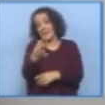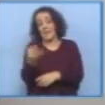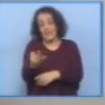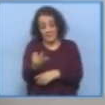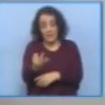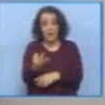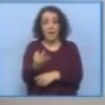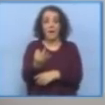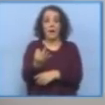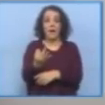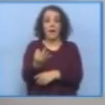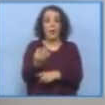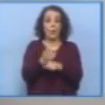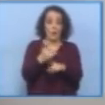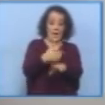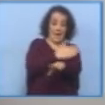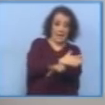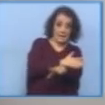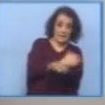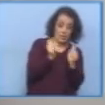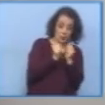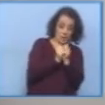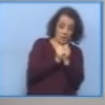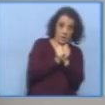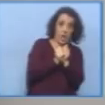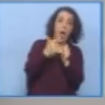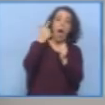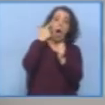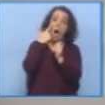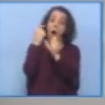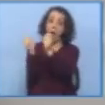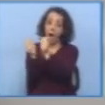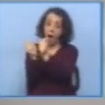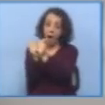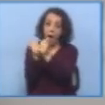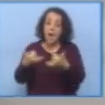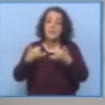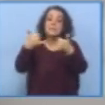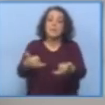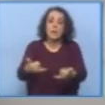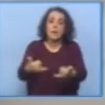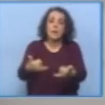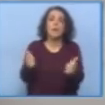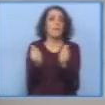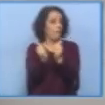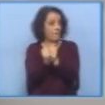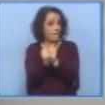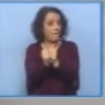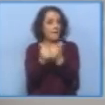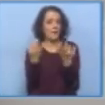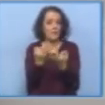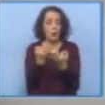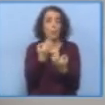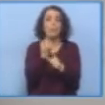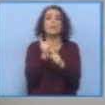eram de facto acompanhados antes, durante e depois. Quer dizer, há alguma coisa e agora? Agora, quer dizer, muitos deles